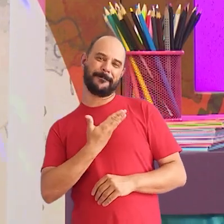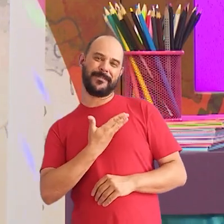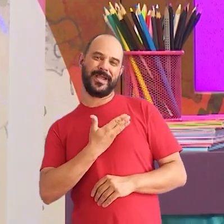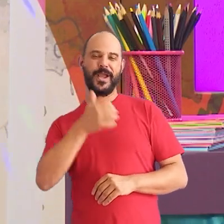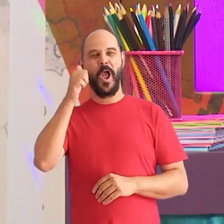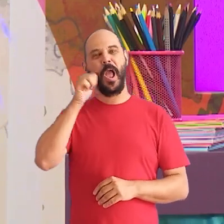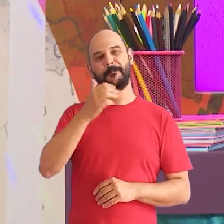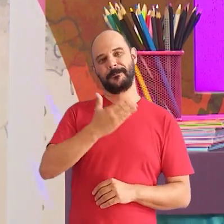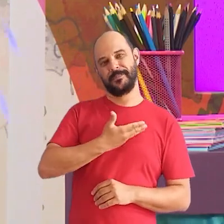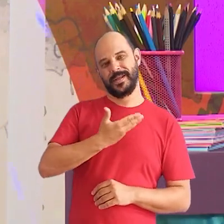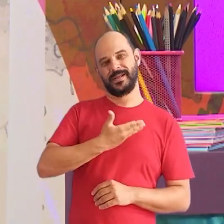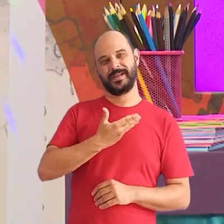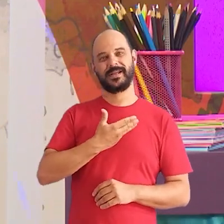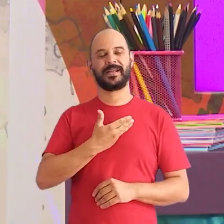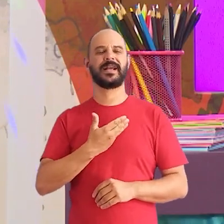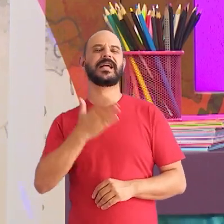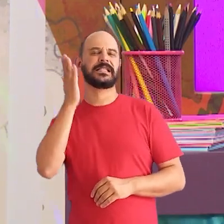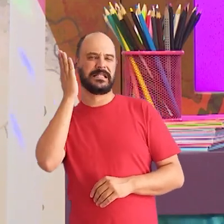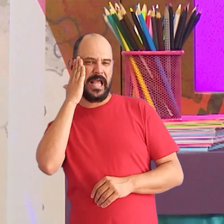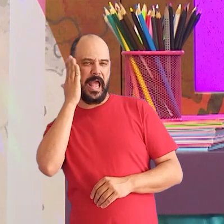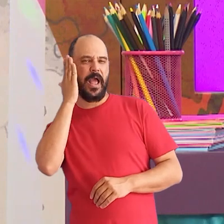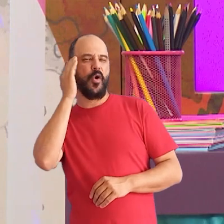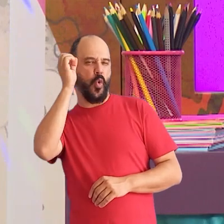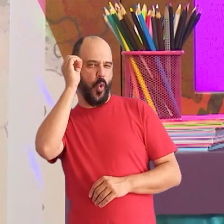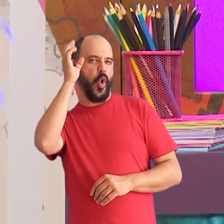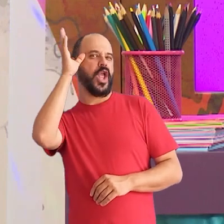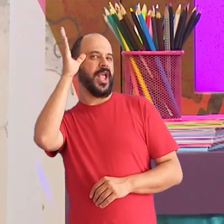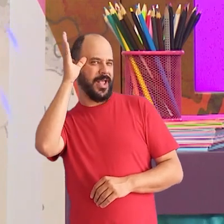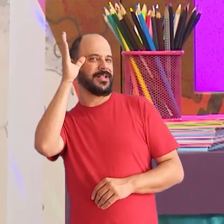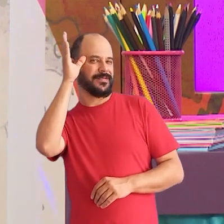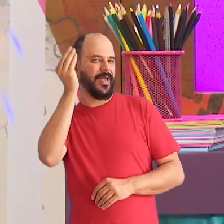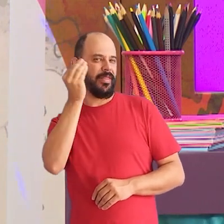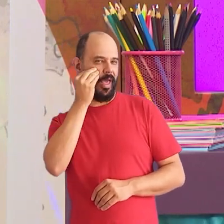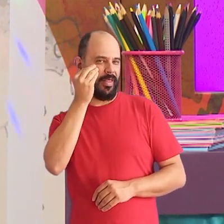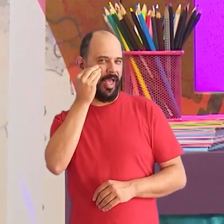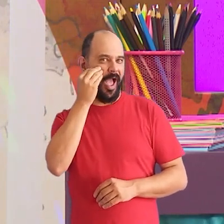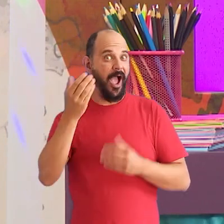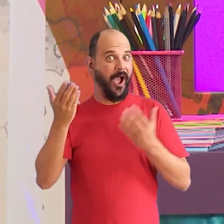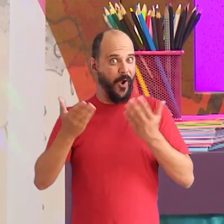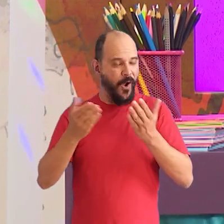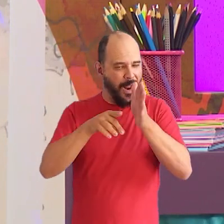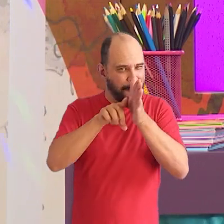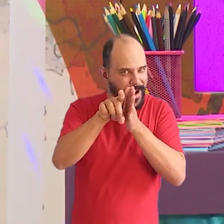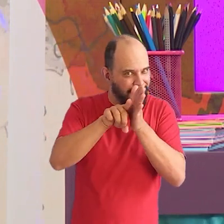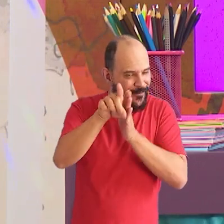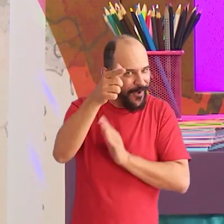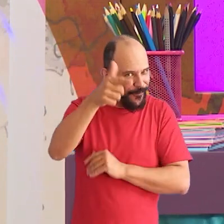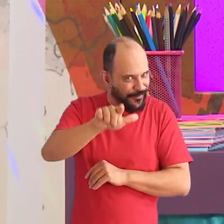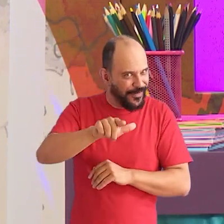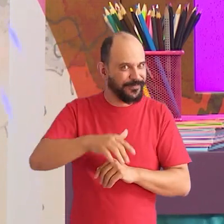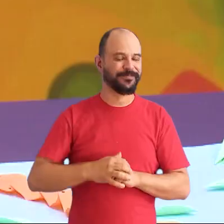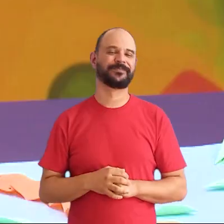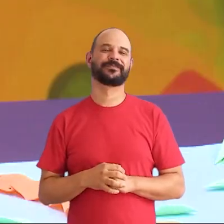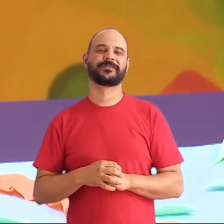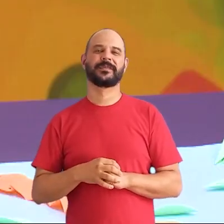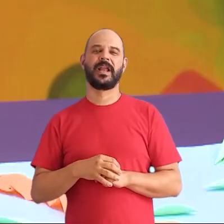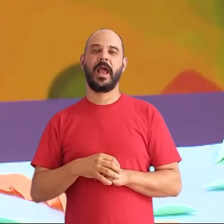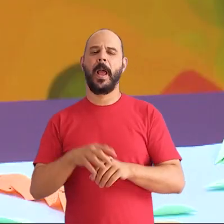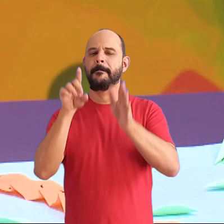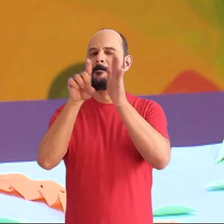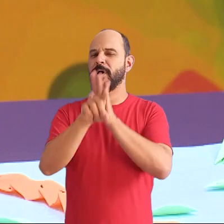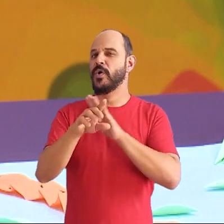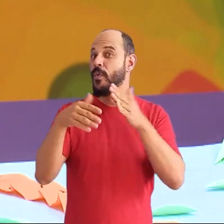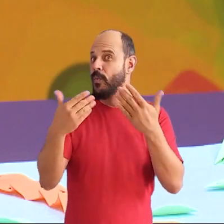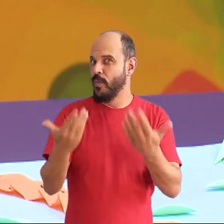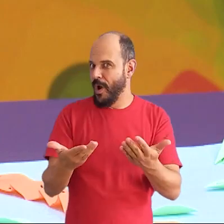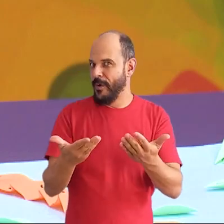Amigos e amigas que gostam de testar os conhecimentos. Bora para mais um quiz do Ratinho Léo! E a